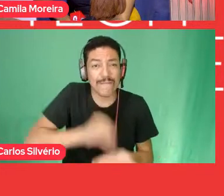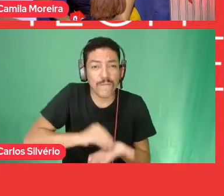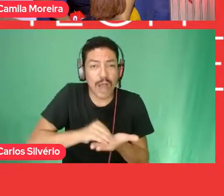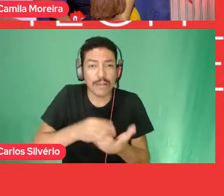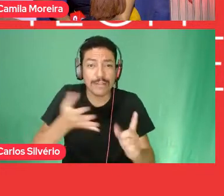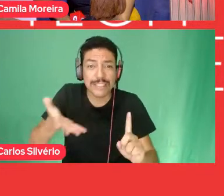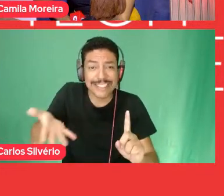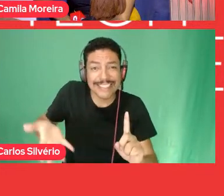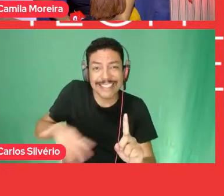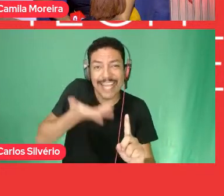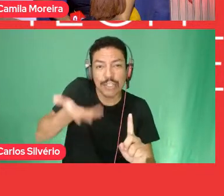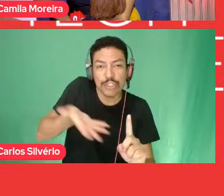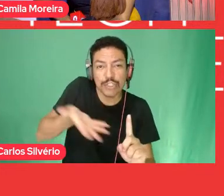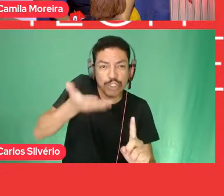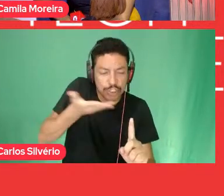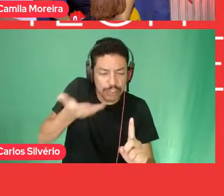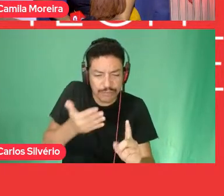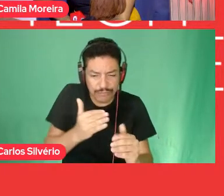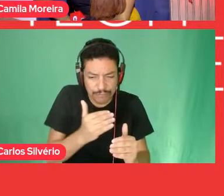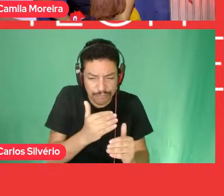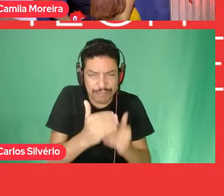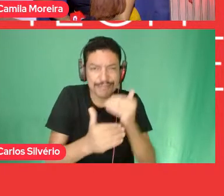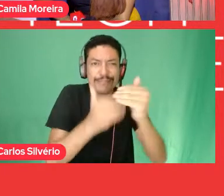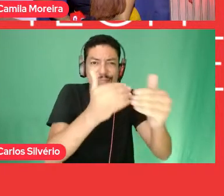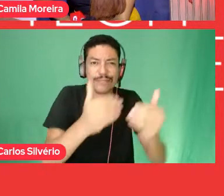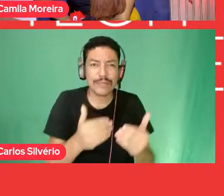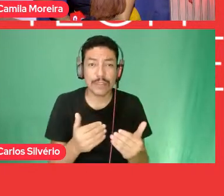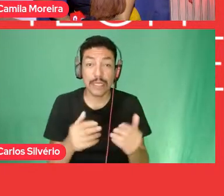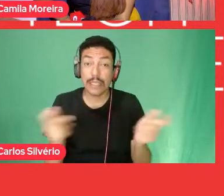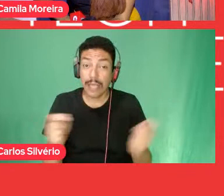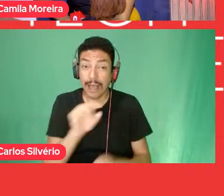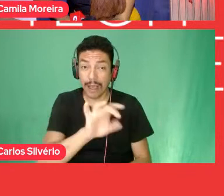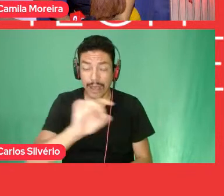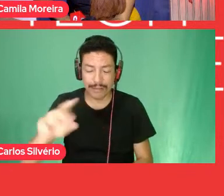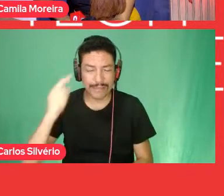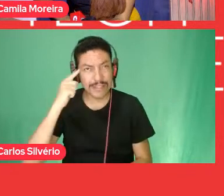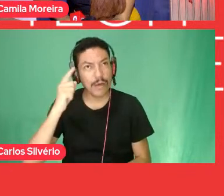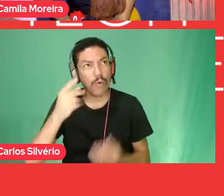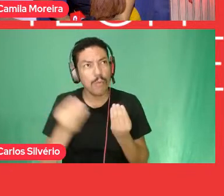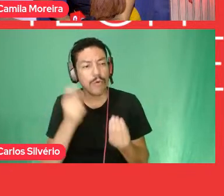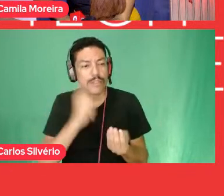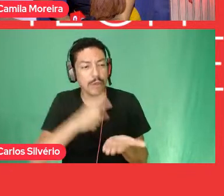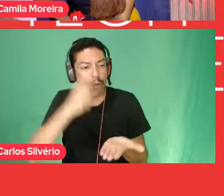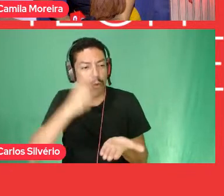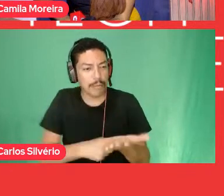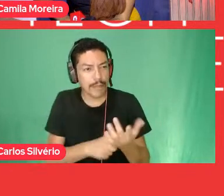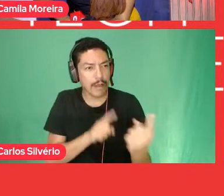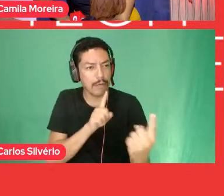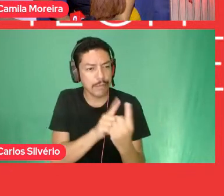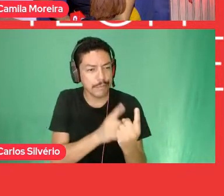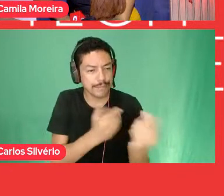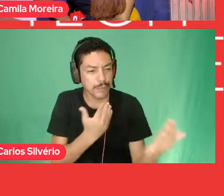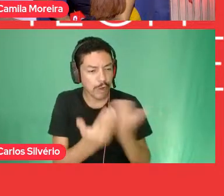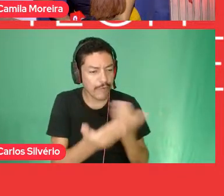Quantas conversas incentivadoras a gente poderia ter para alavancar mais as carreiras das mulheres,